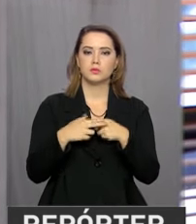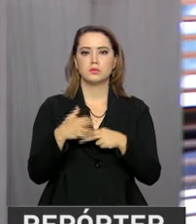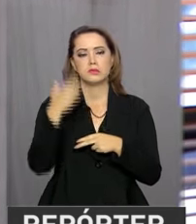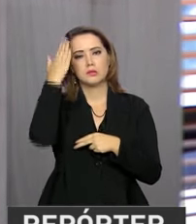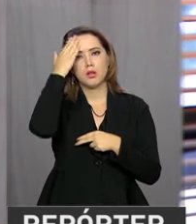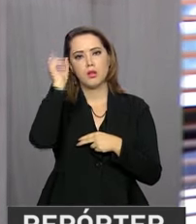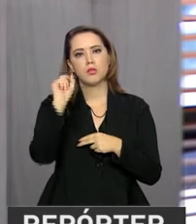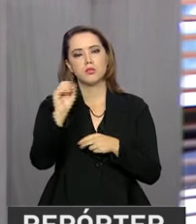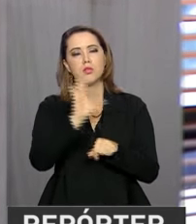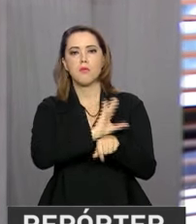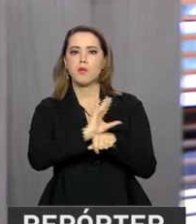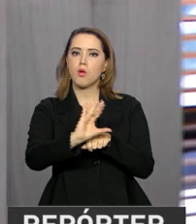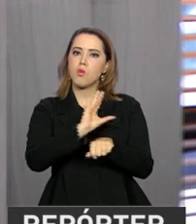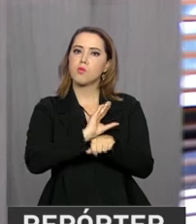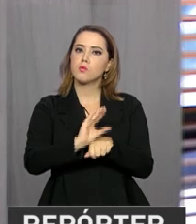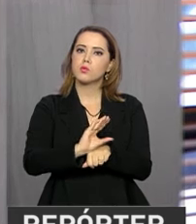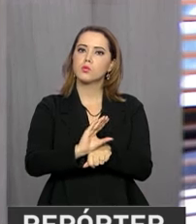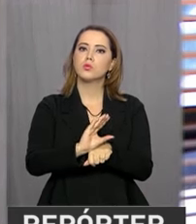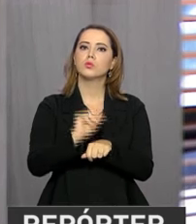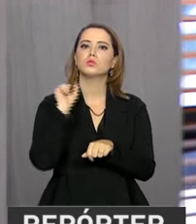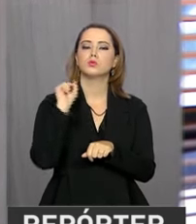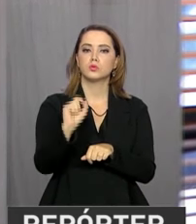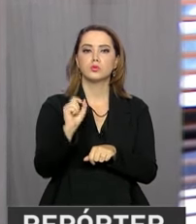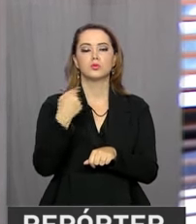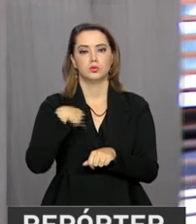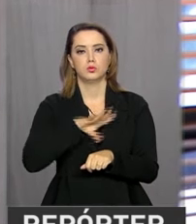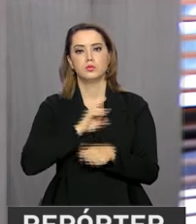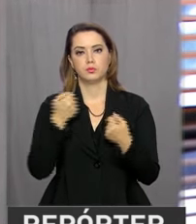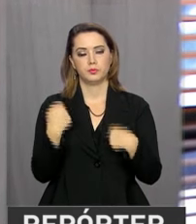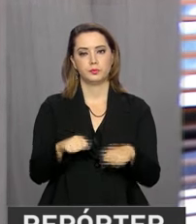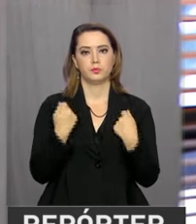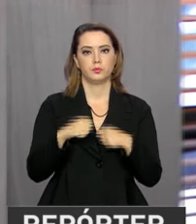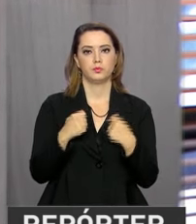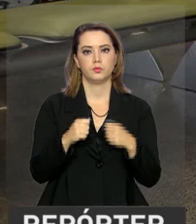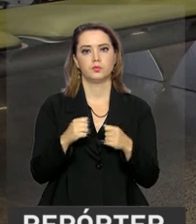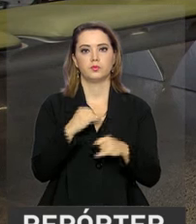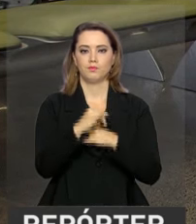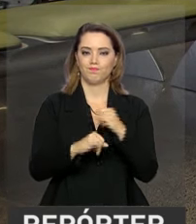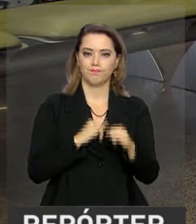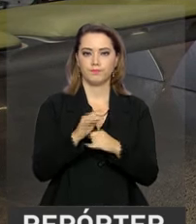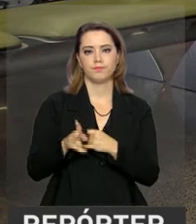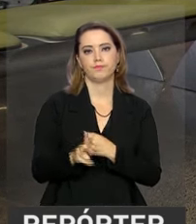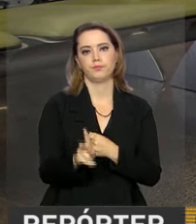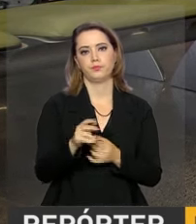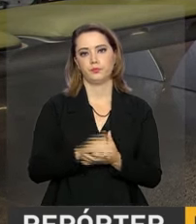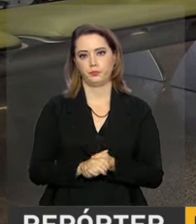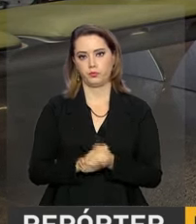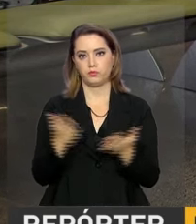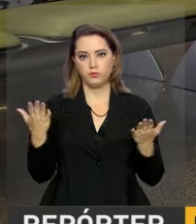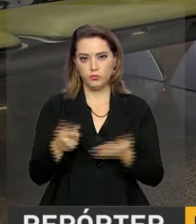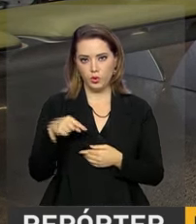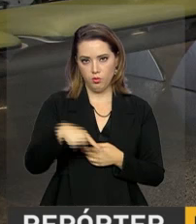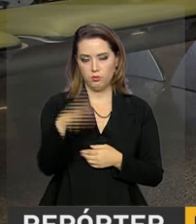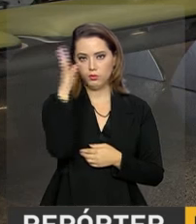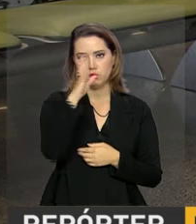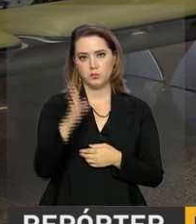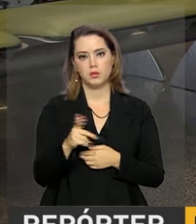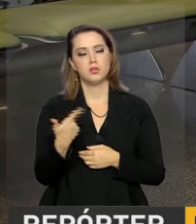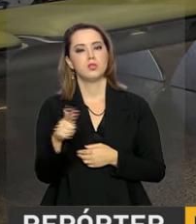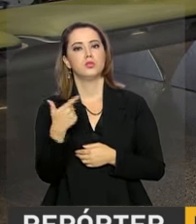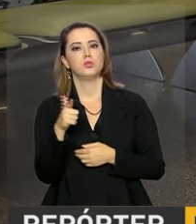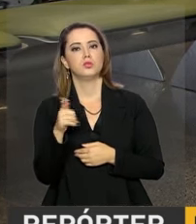cursos tá fazendo webinar então assim a gente tem que precisa da internet atualmente aqui no Brasil não há limites de